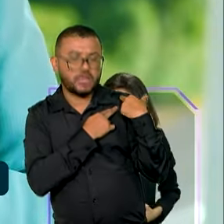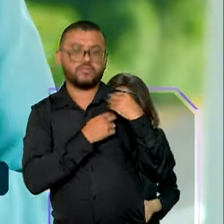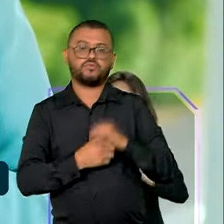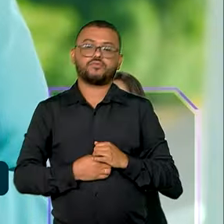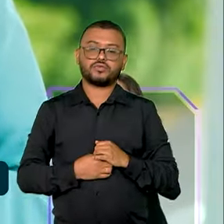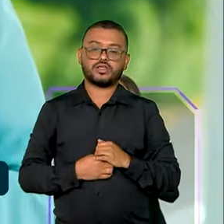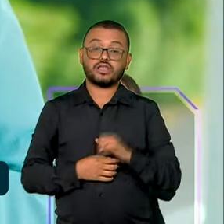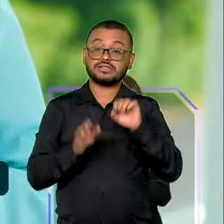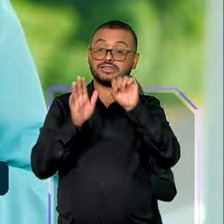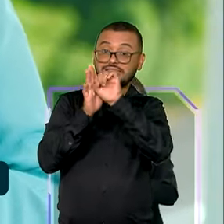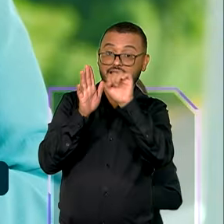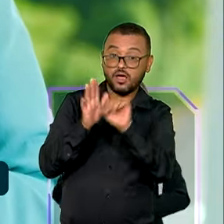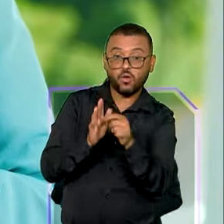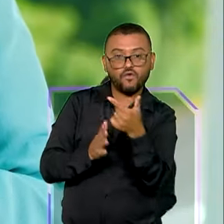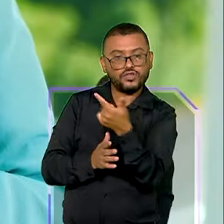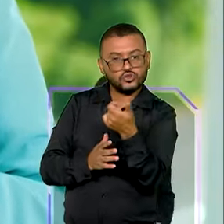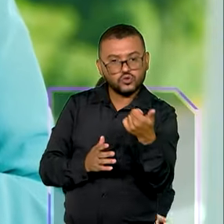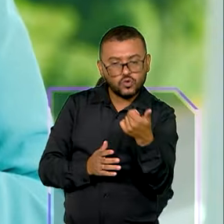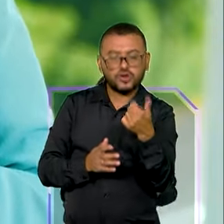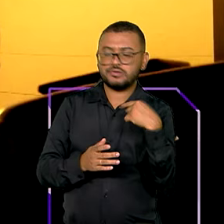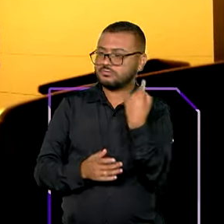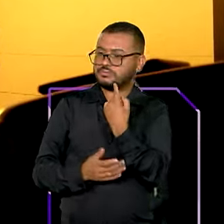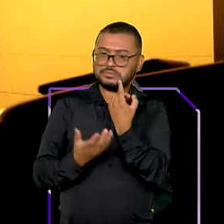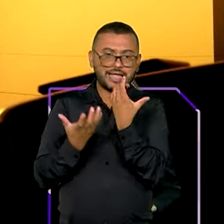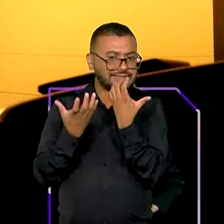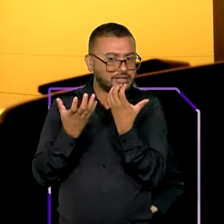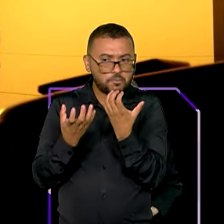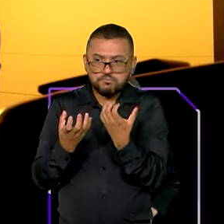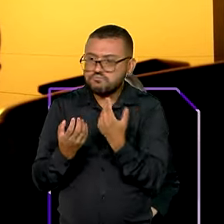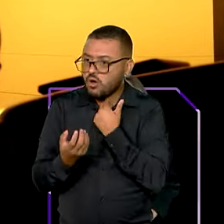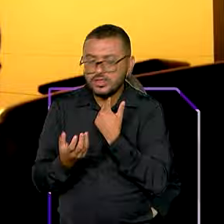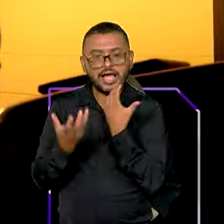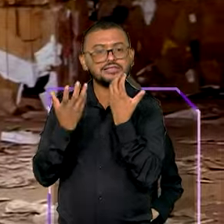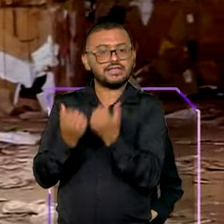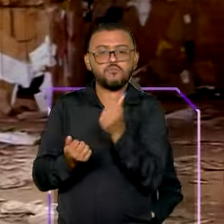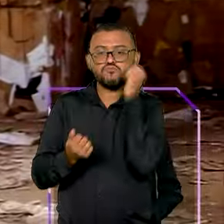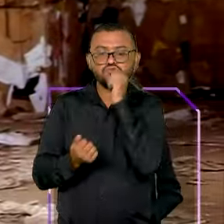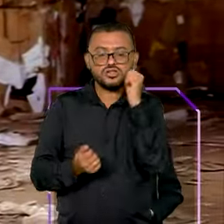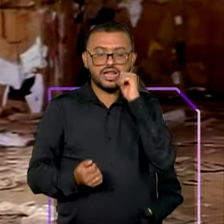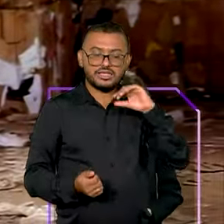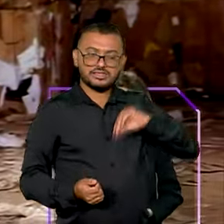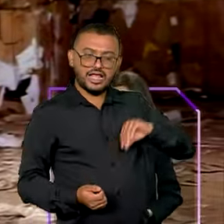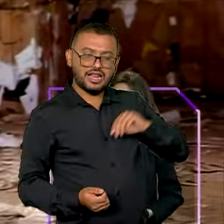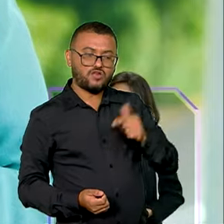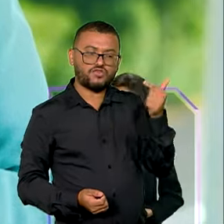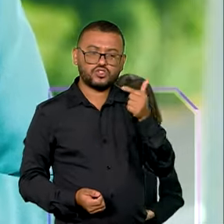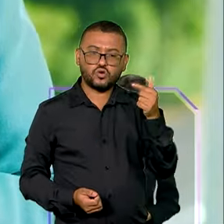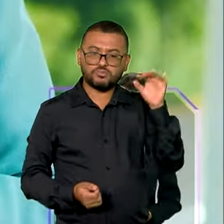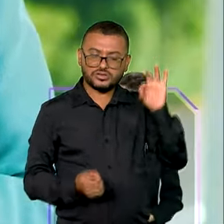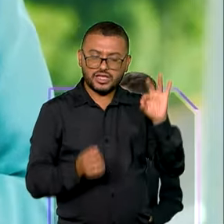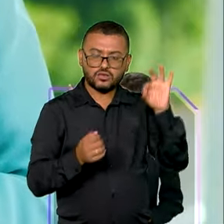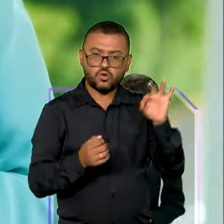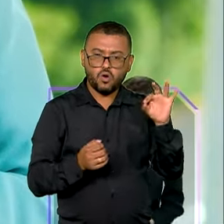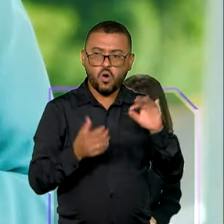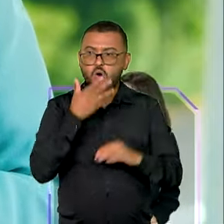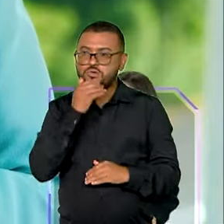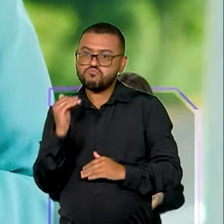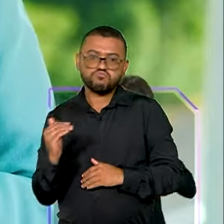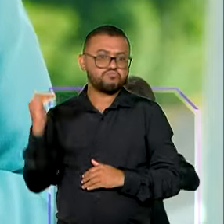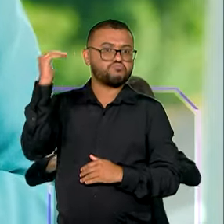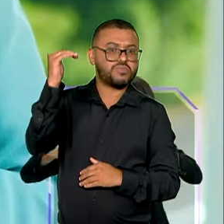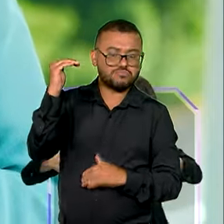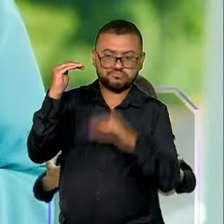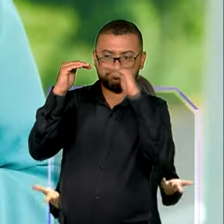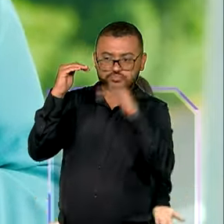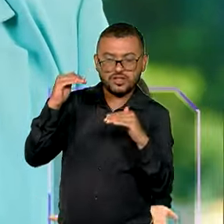pleno século XXI, não podemos aceitar que uma mulher ainda receba 22% a menos que o homem ao exercer